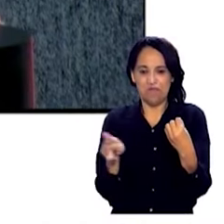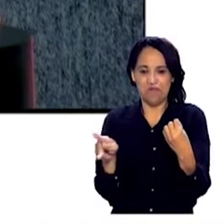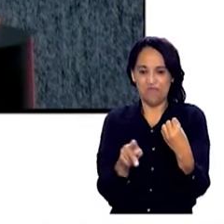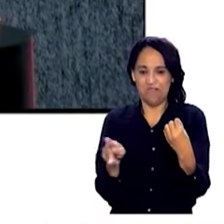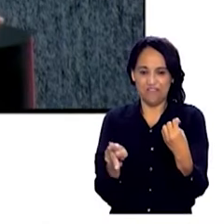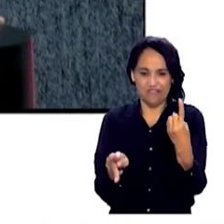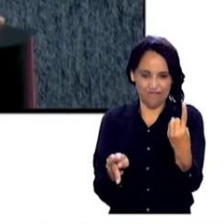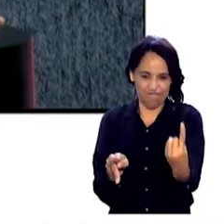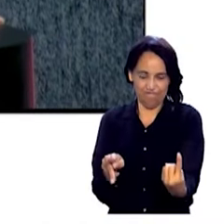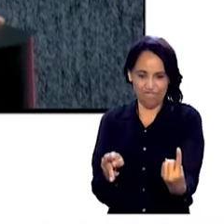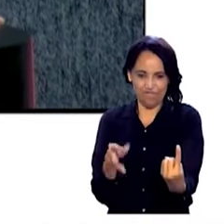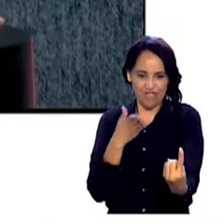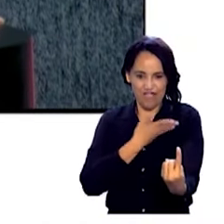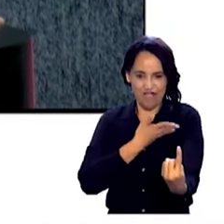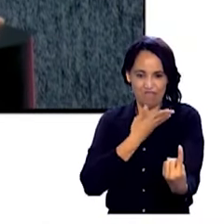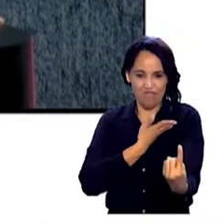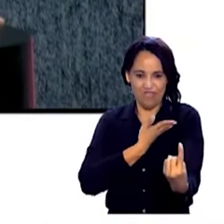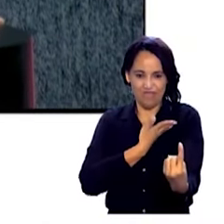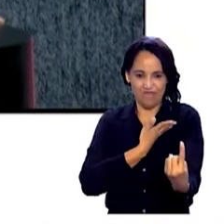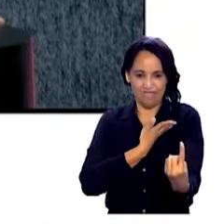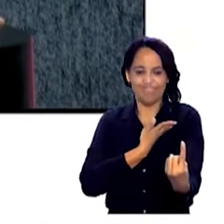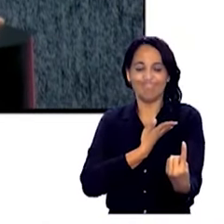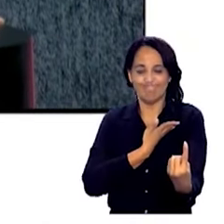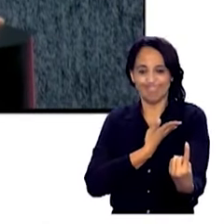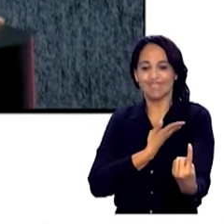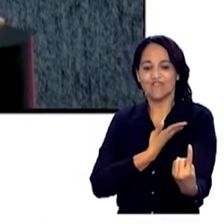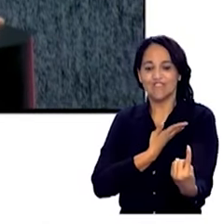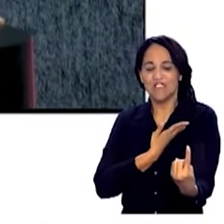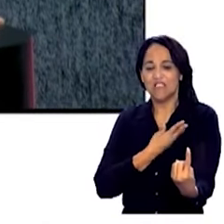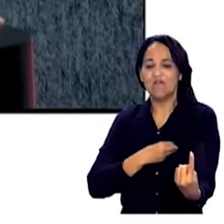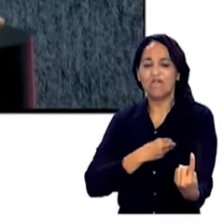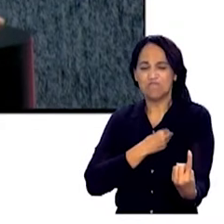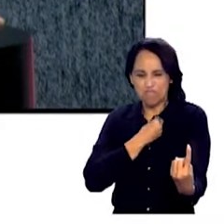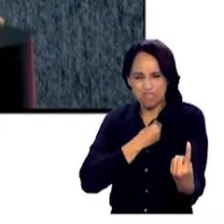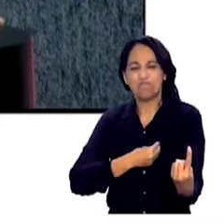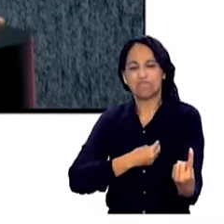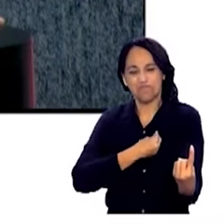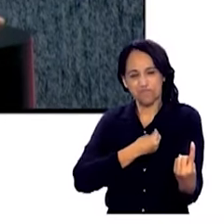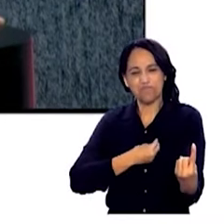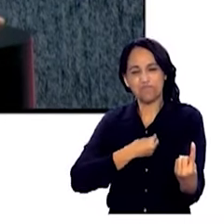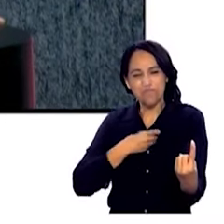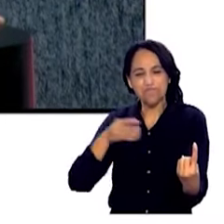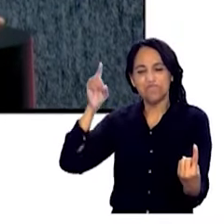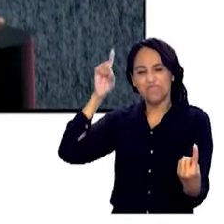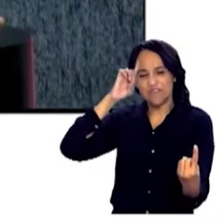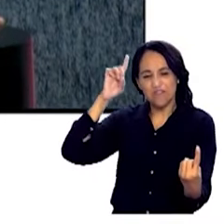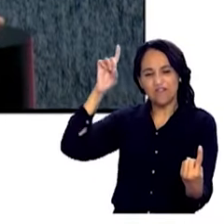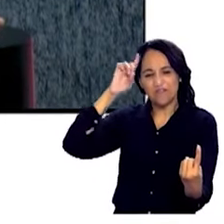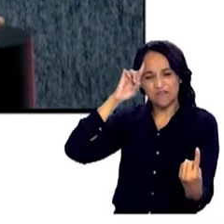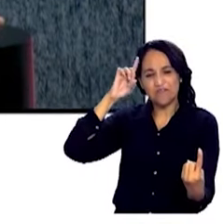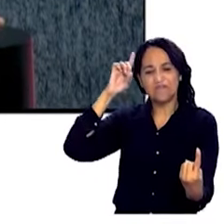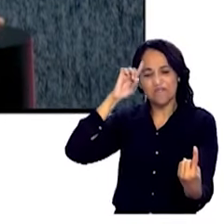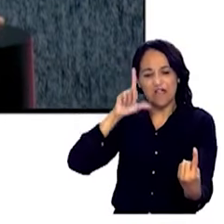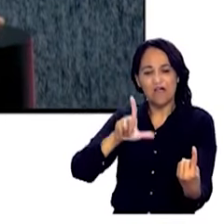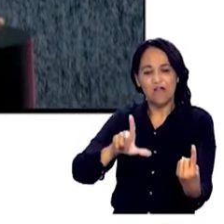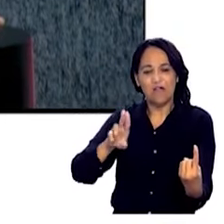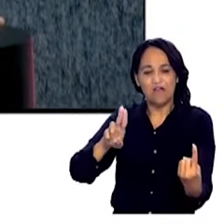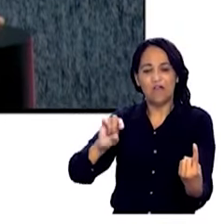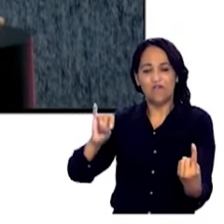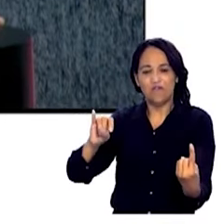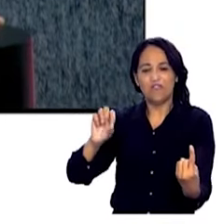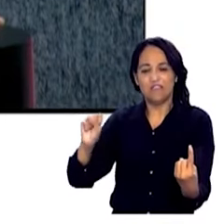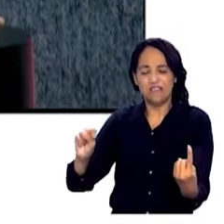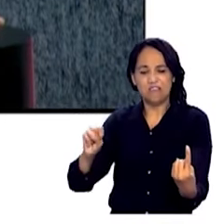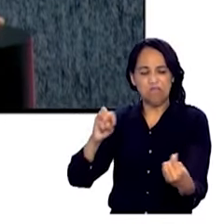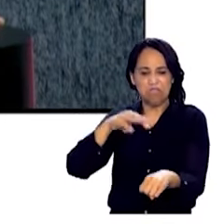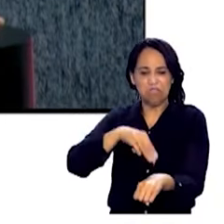Sempre meu querido amigo com quem convivo praticamente todos os dias Professor Luís Guilherme Marinoni né Grande